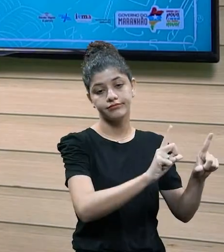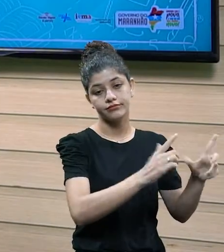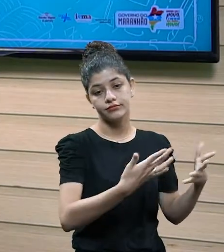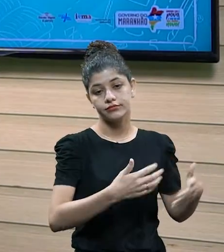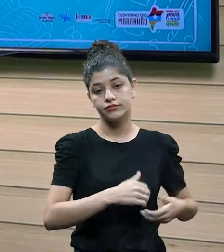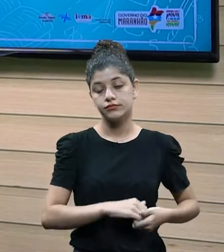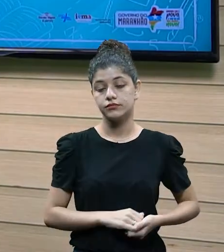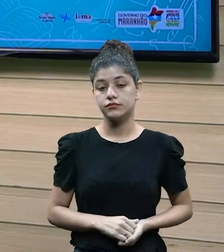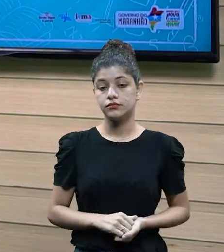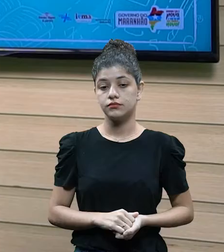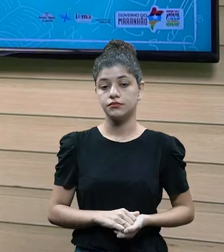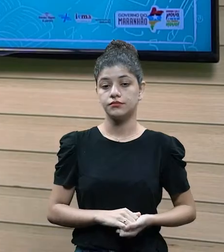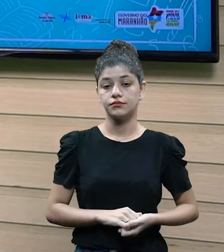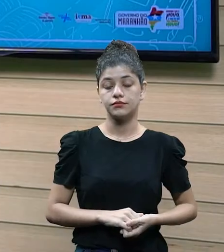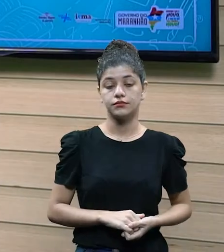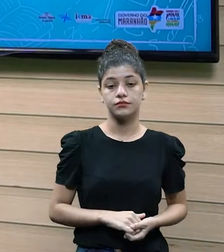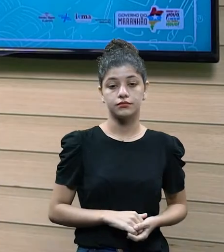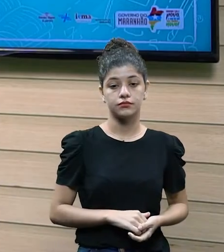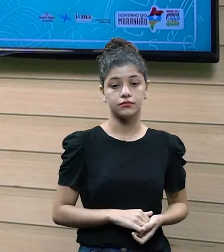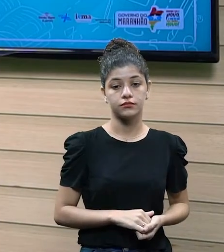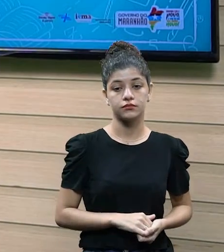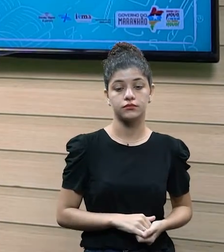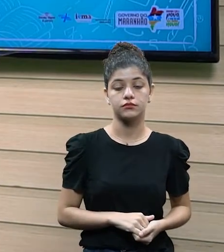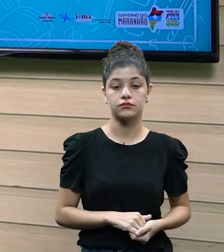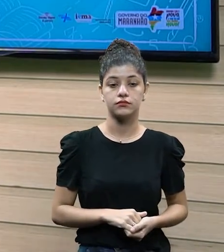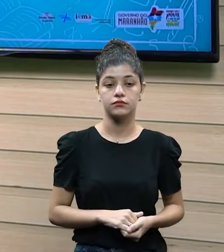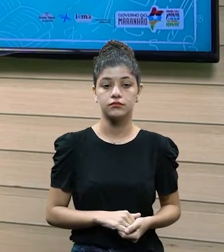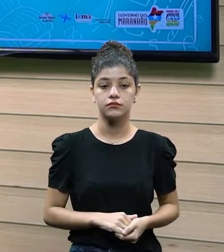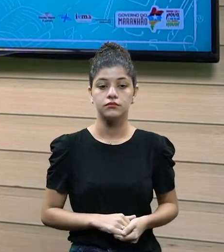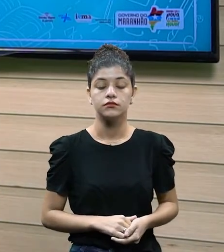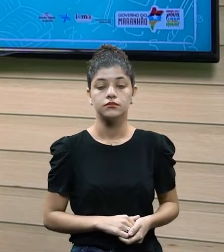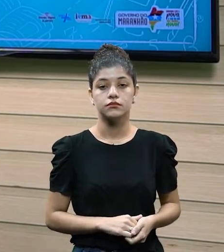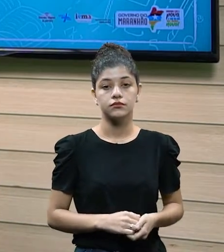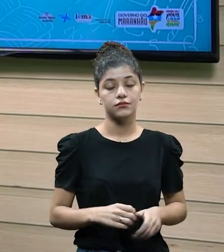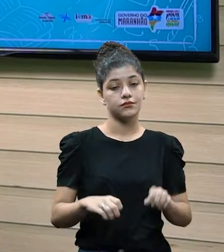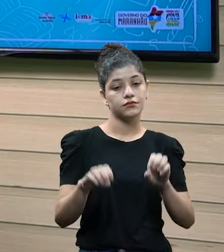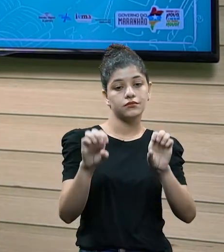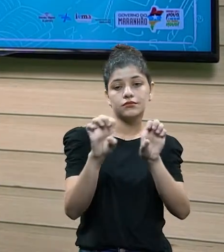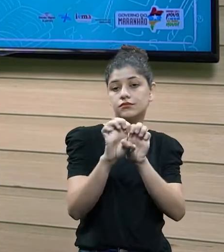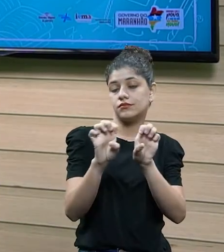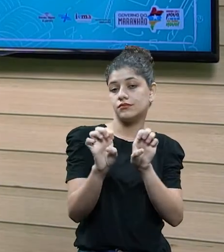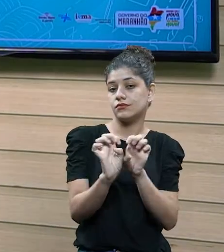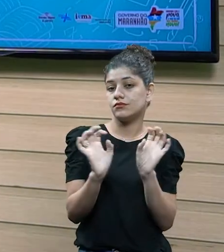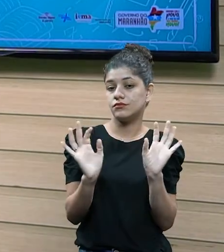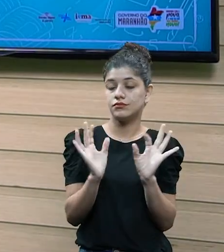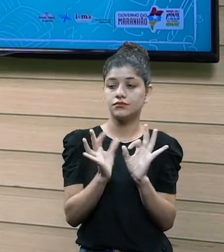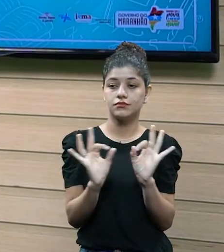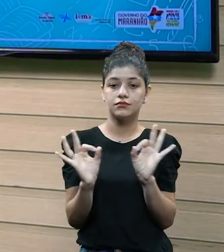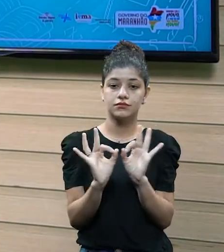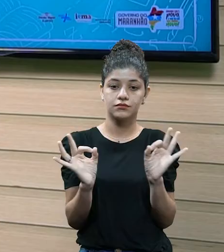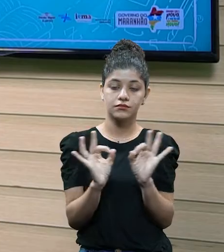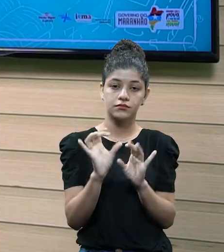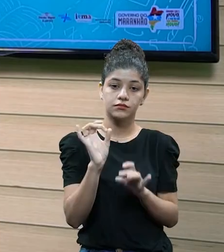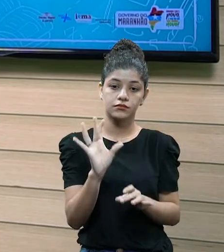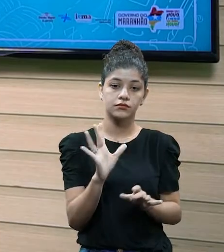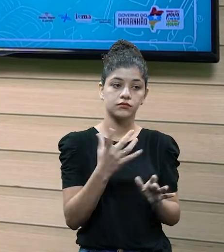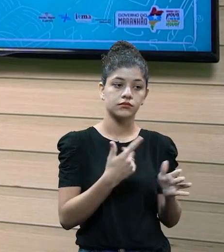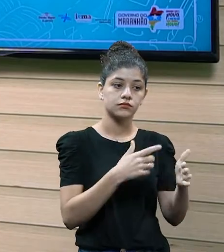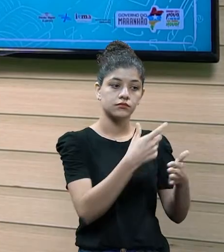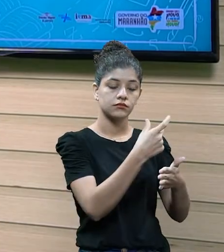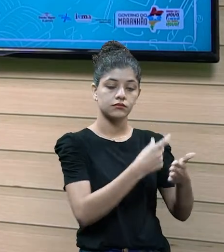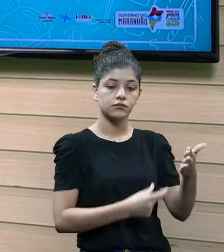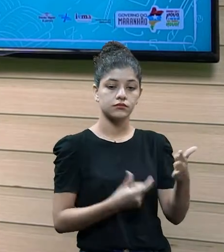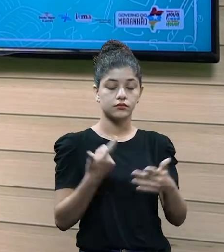conseguiu o atestado, o médico não quis dar, ou você foi para uma estrutura hospitalar que não dá atestado, só dá declaração, e aí você não